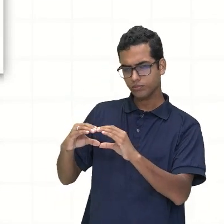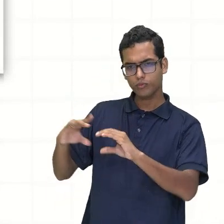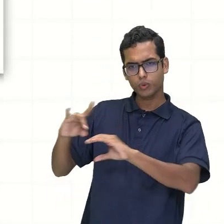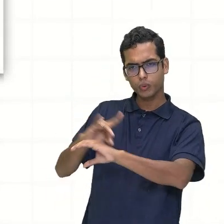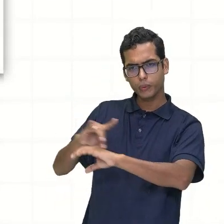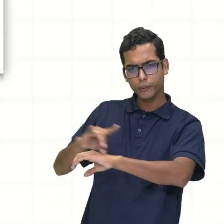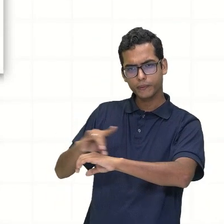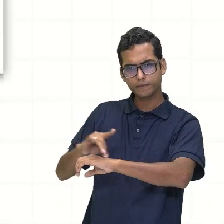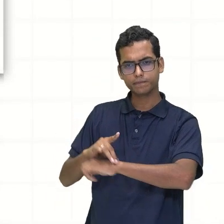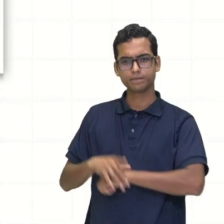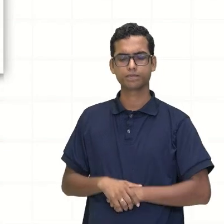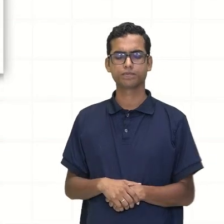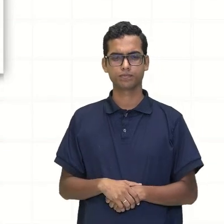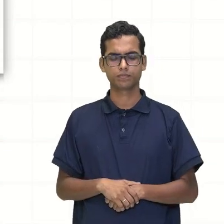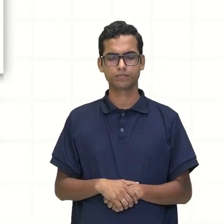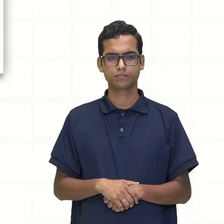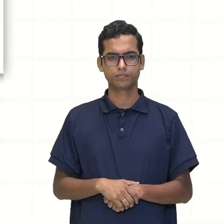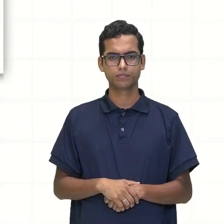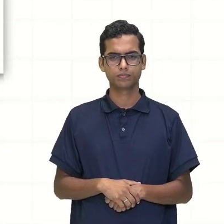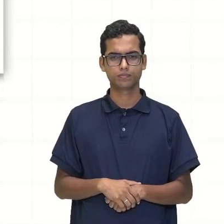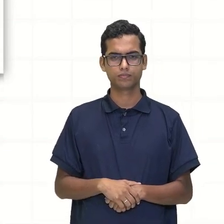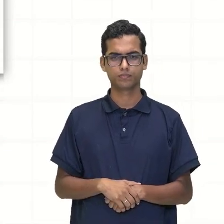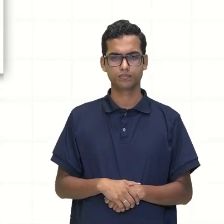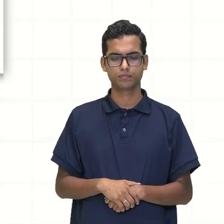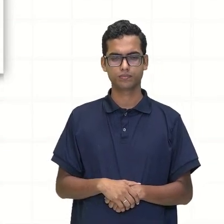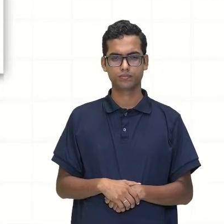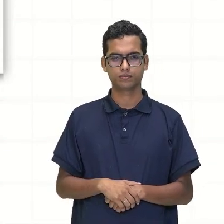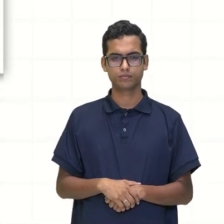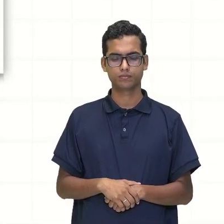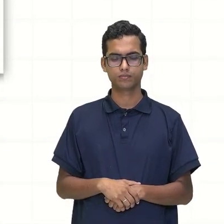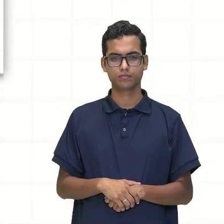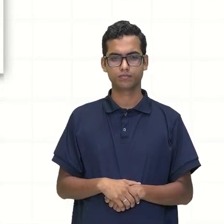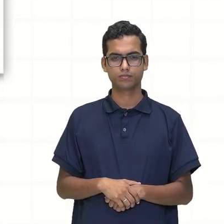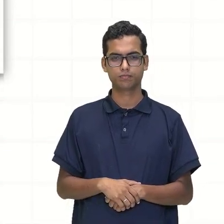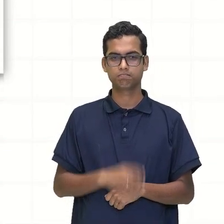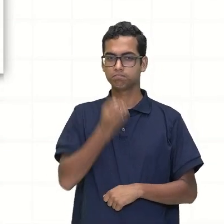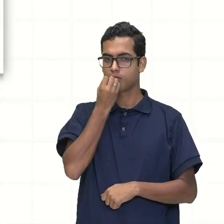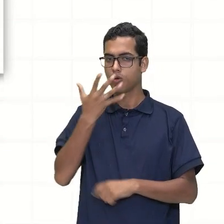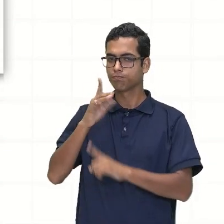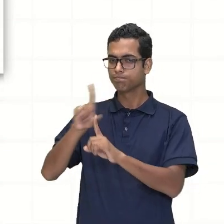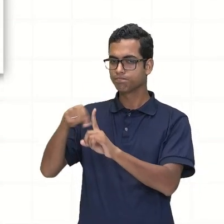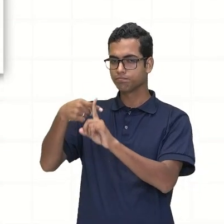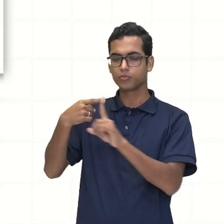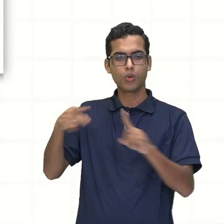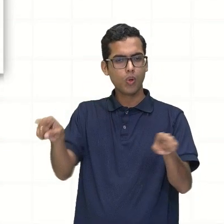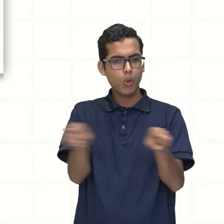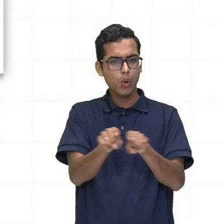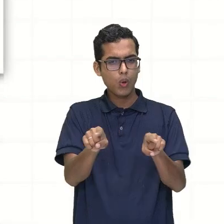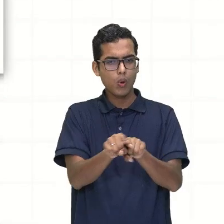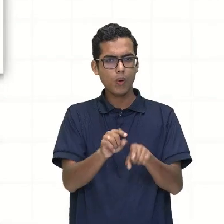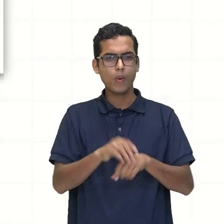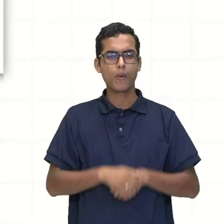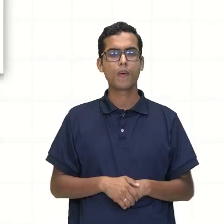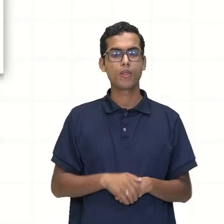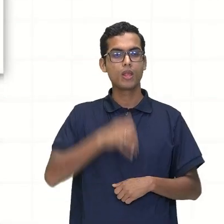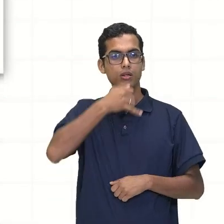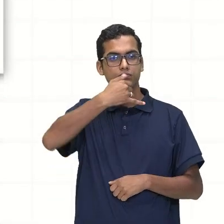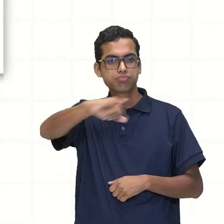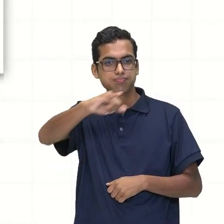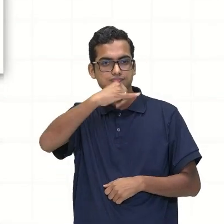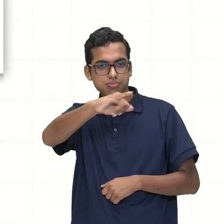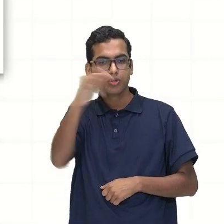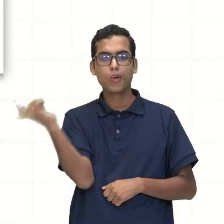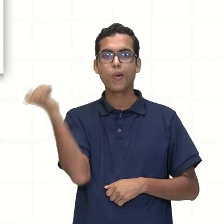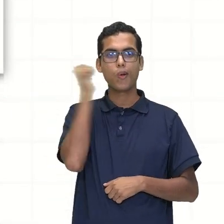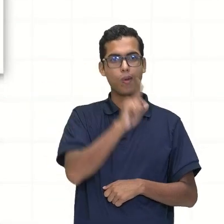de energia, aí nós pontuamos como uma vantagem. Temos também a alta densidade de energia, né, e isso